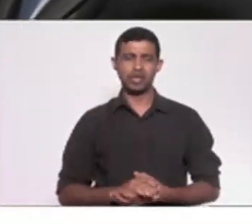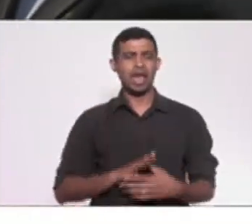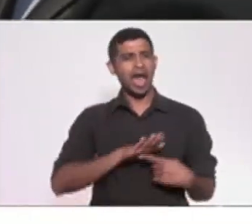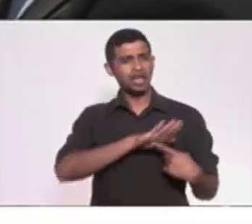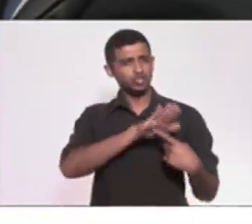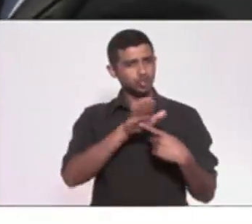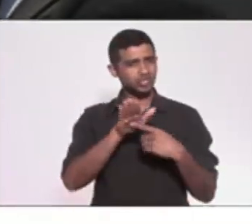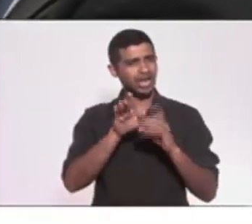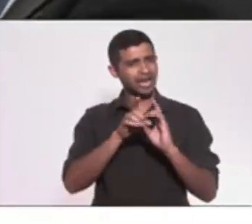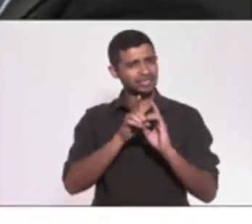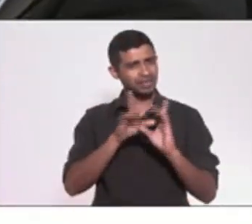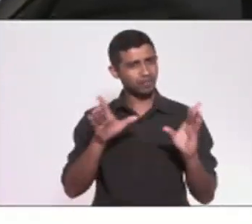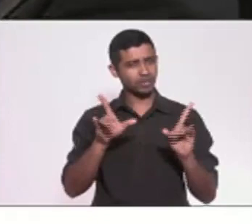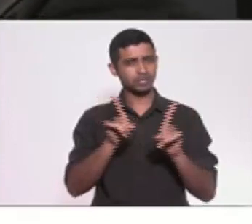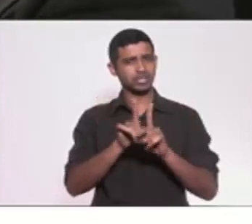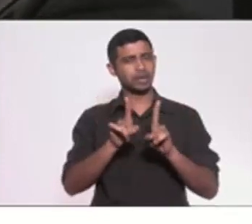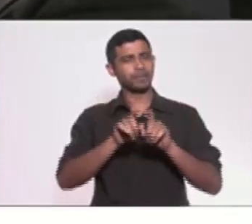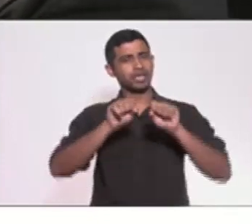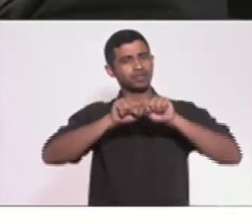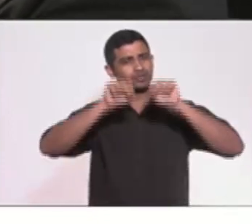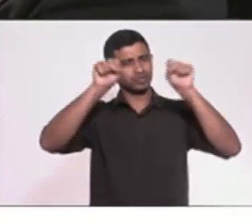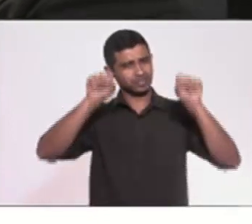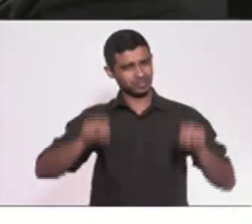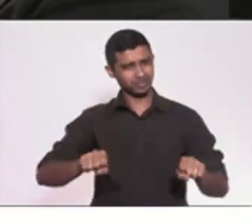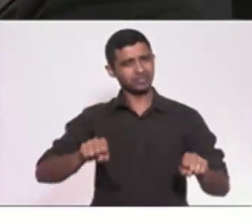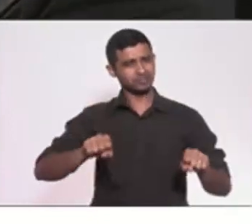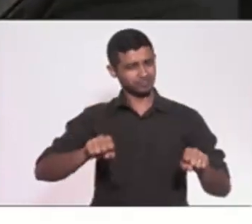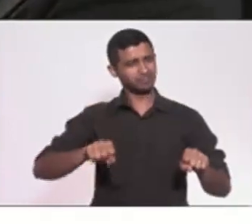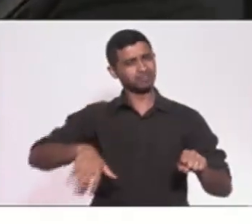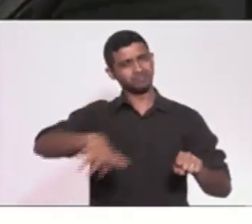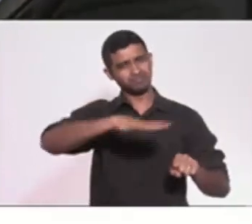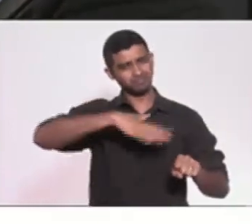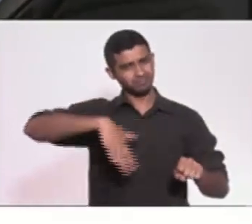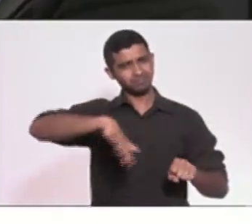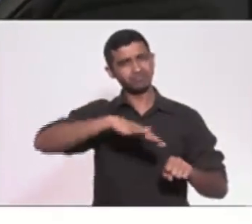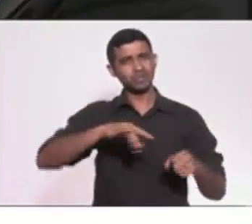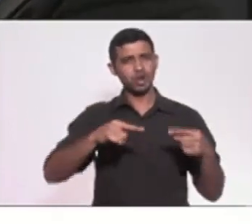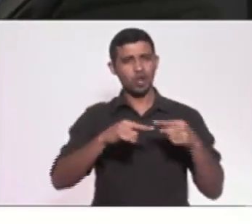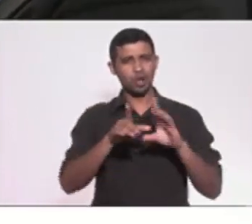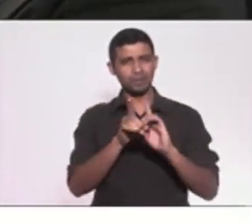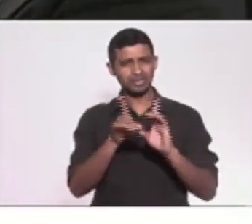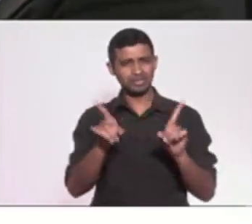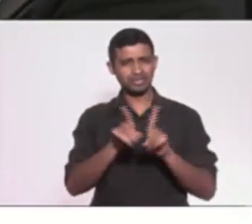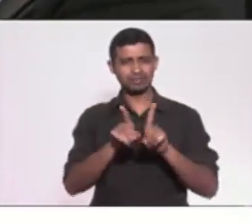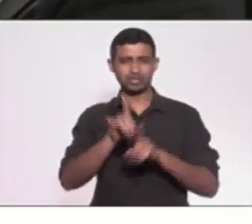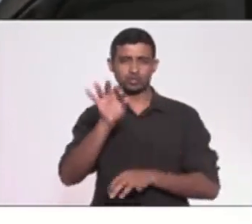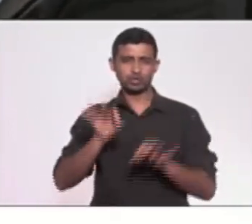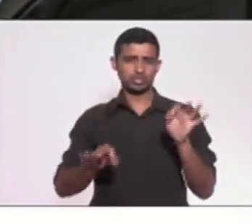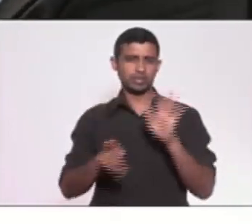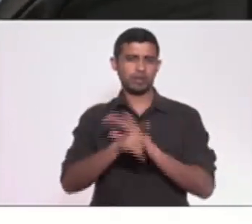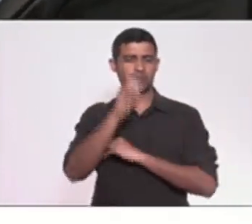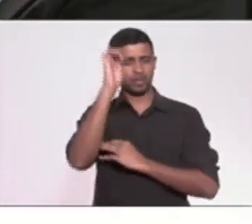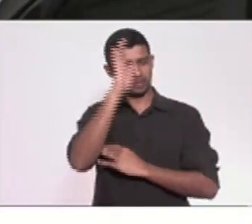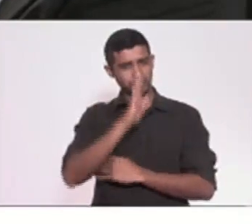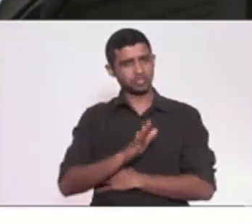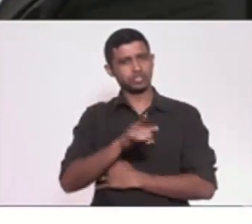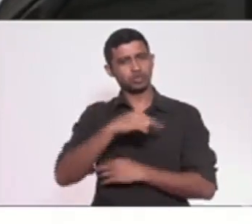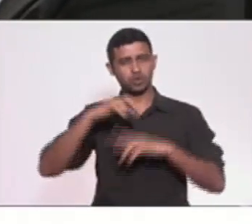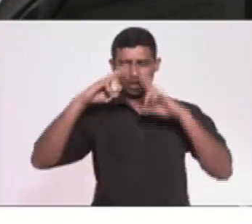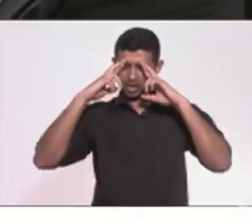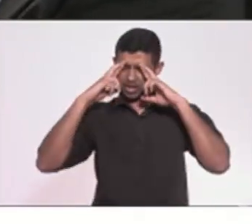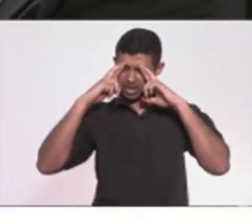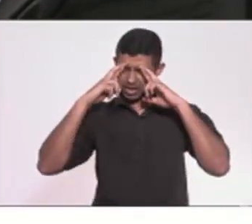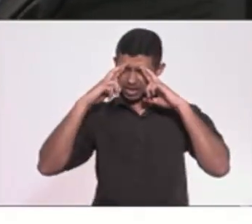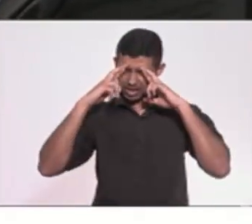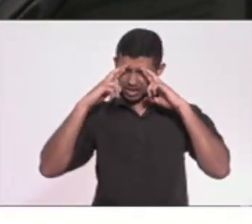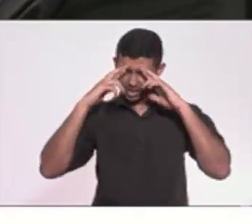de Direito e o sistema de pesos e contrapesos na democracia e na justiça brasileira, respeitando todas